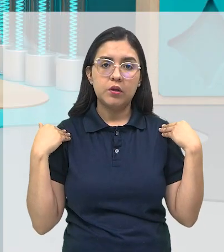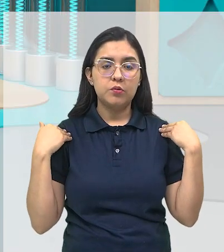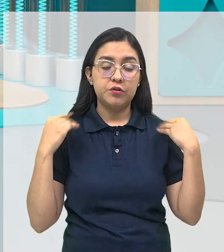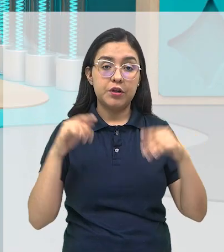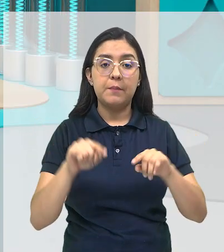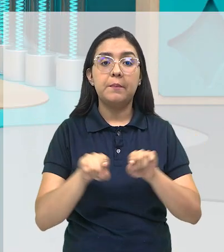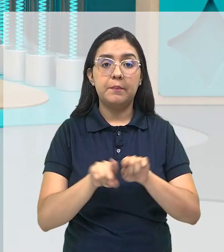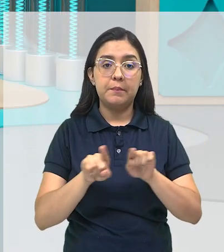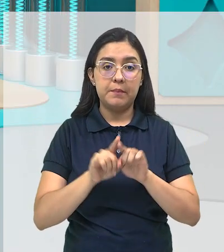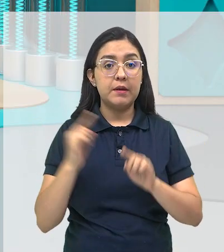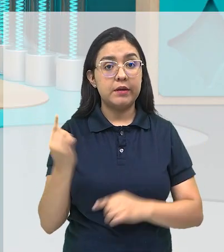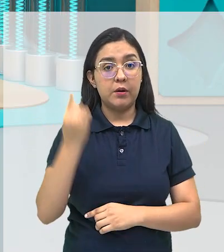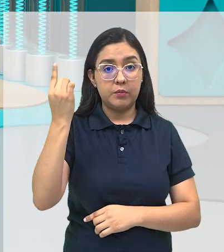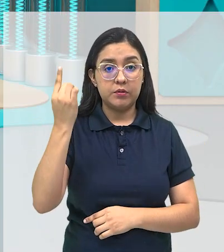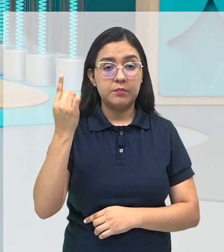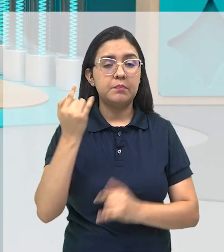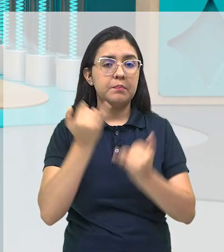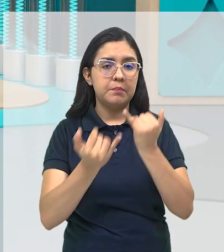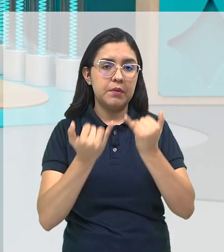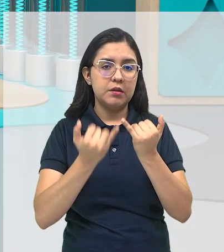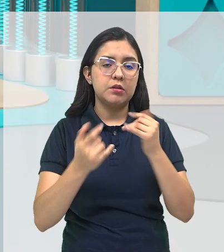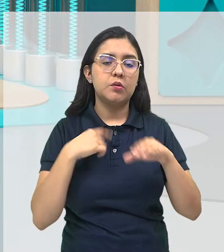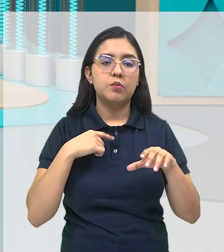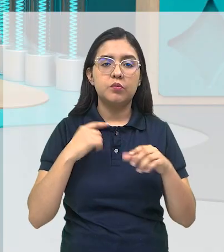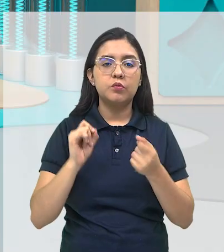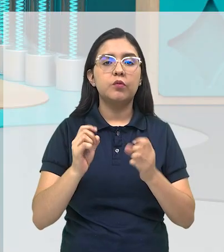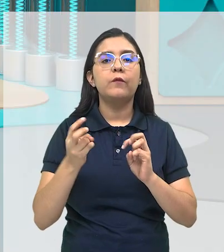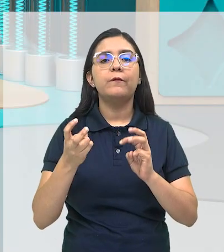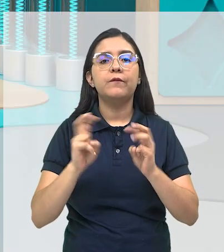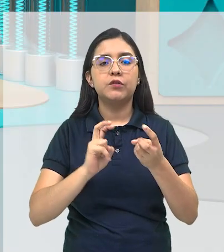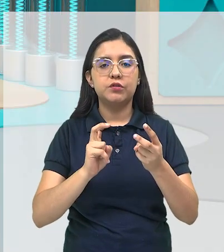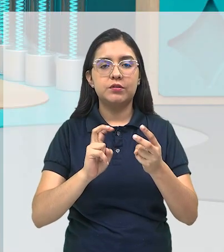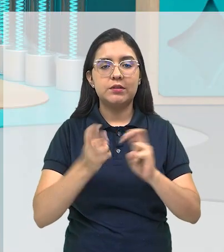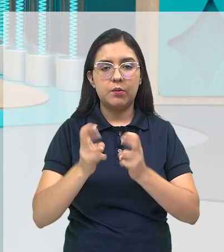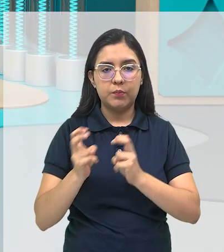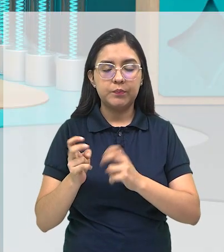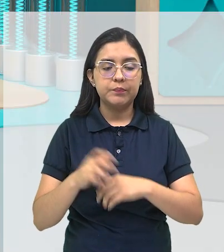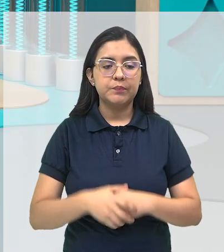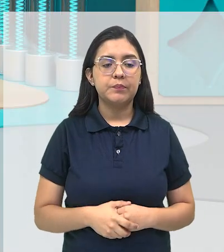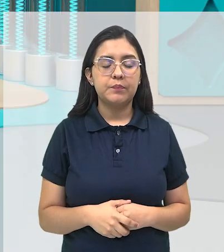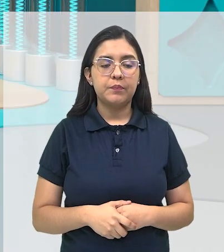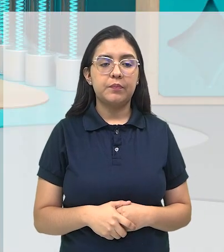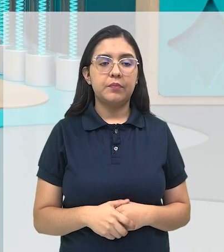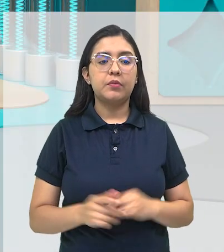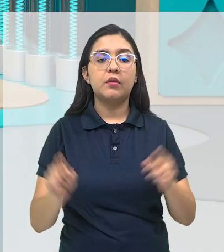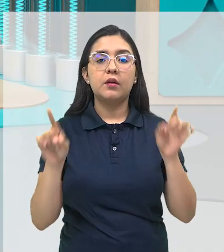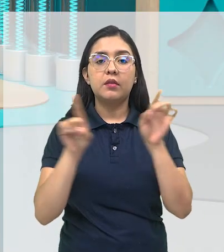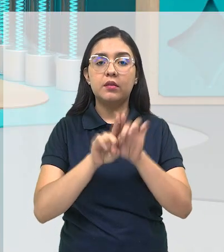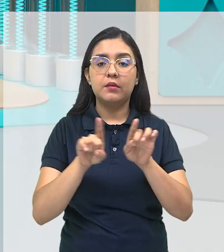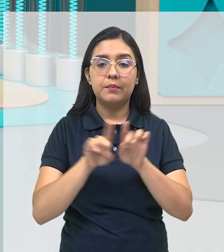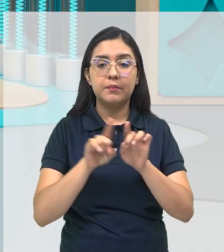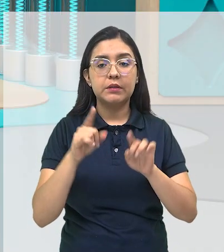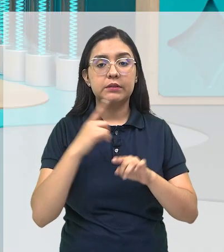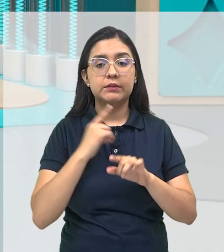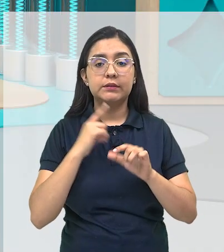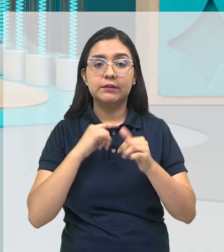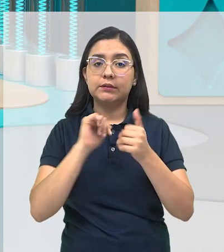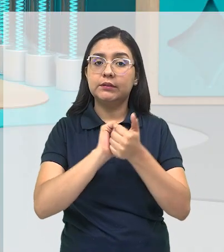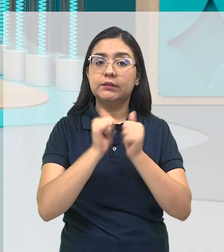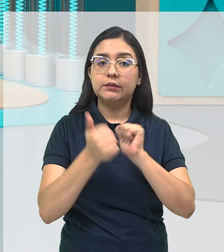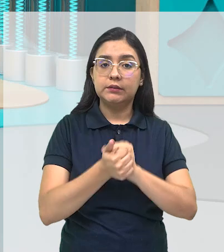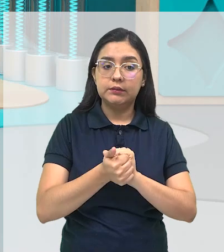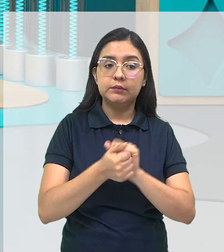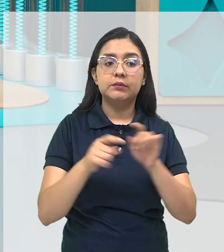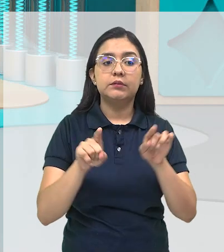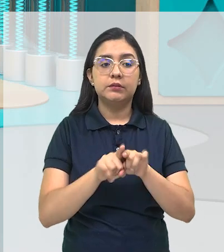já vai ser um pouco maior, parecido até com a trave do futsal e do handebol. Há também, nesse esporte, né, há